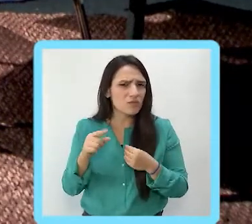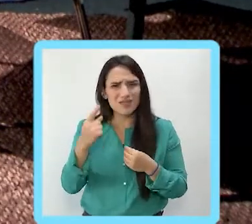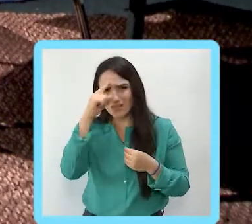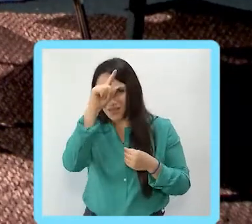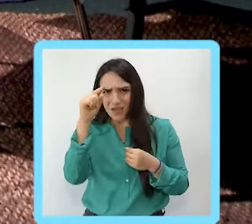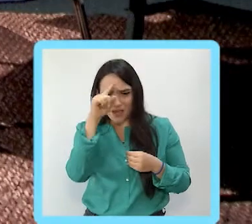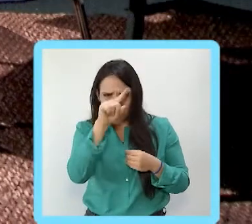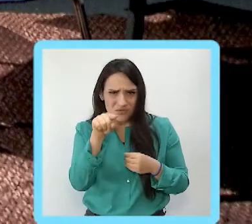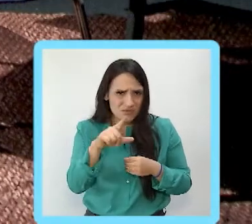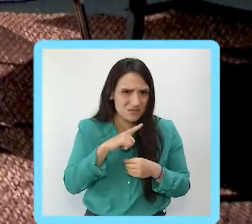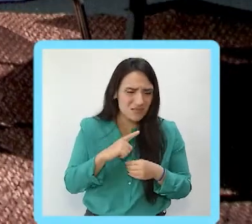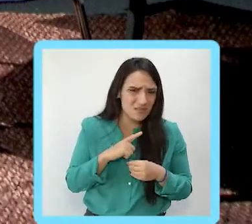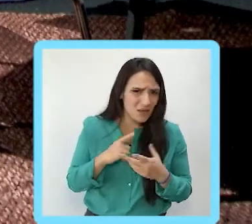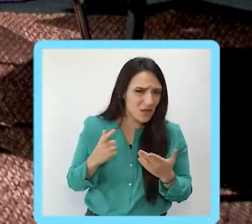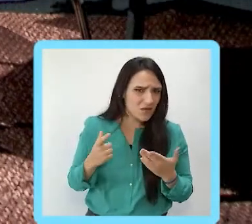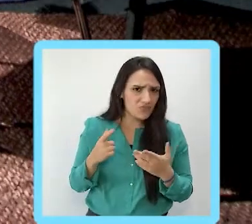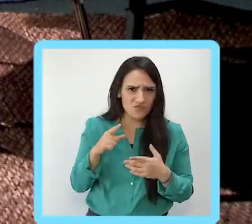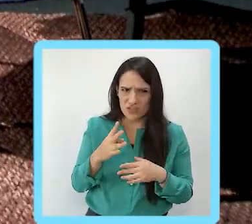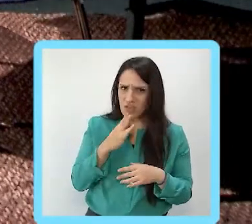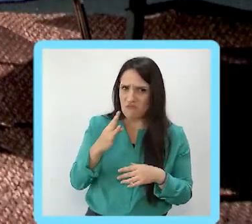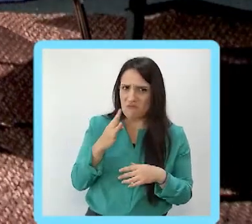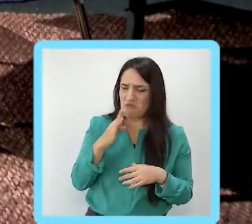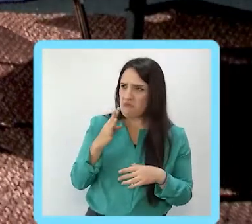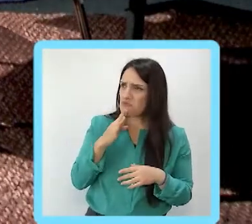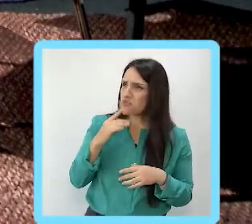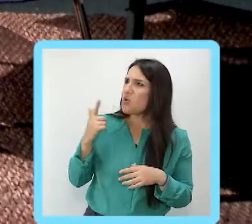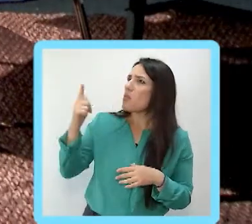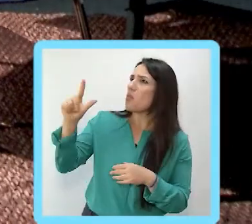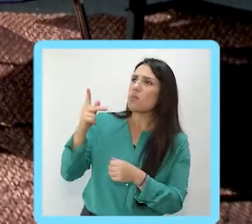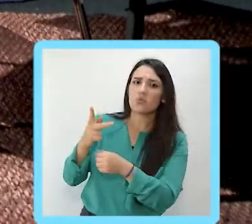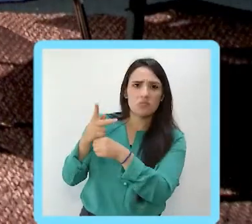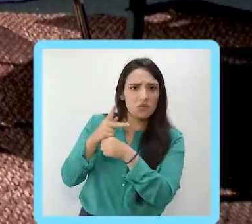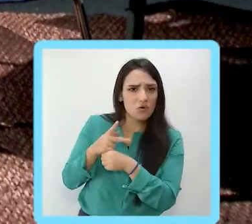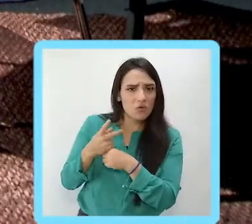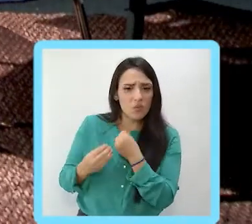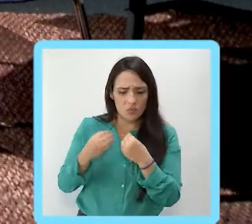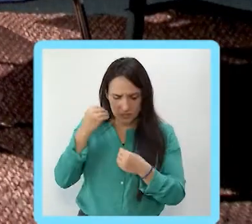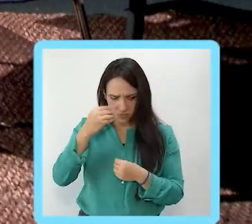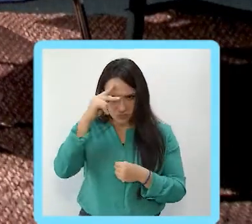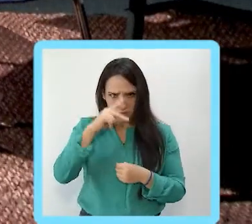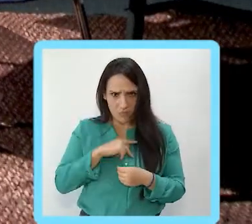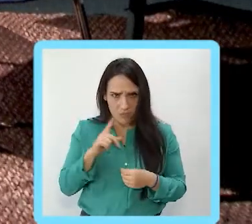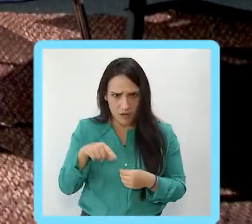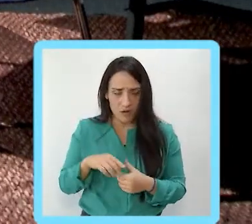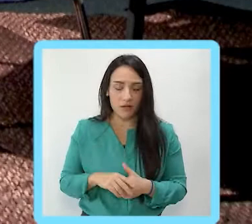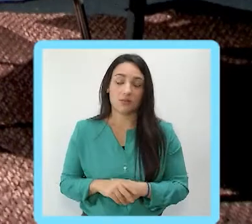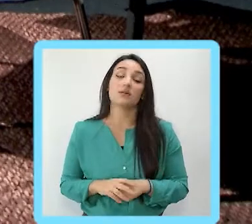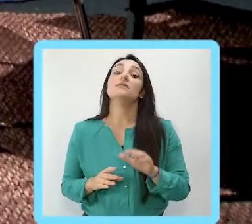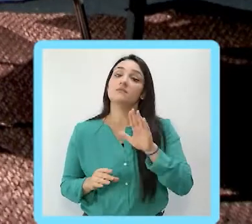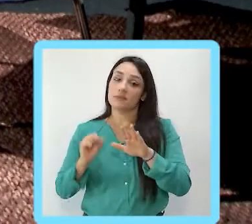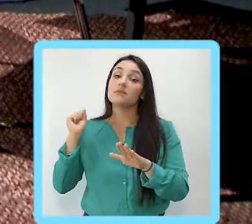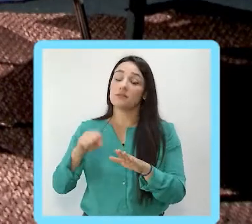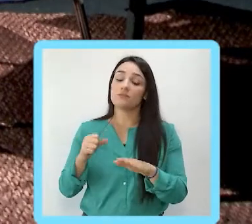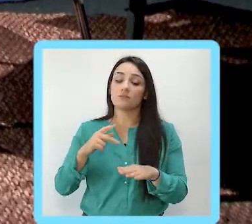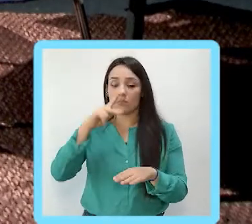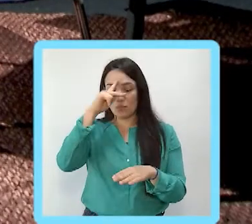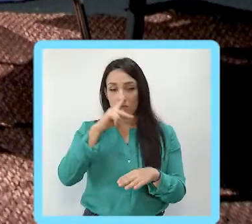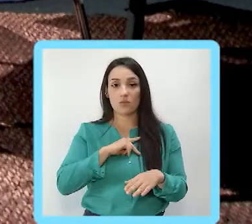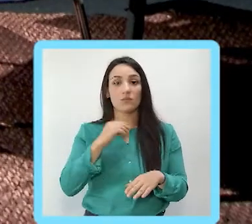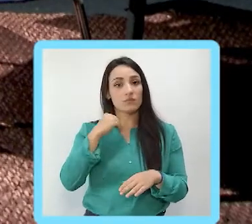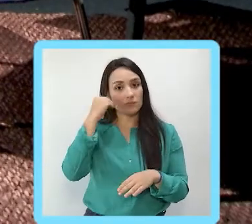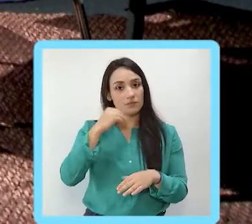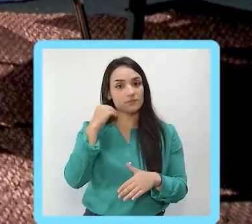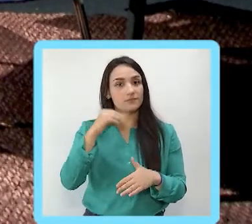colheu essa ideia? De alguma outra experiência de outra procuradoria? Da sua própria experiência? De onde a senhora tirou essa ideia? Da minha própria experiência.